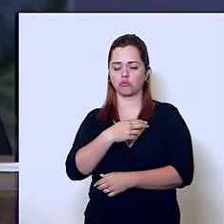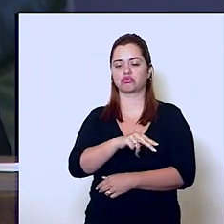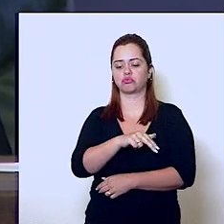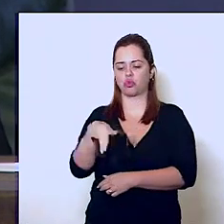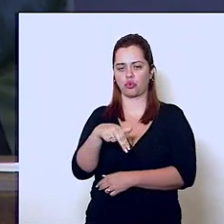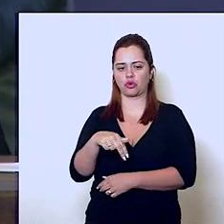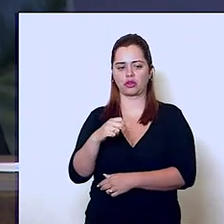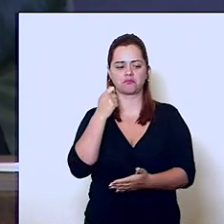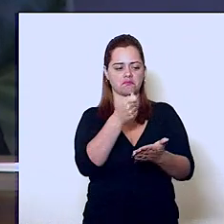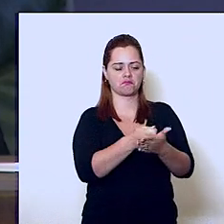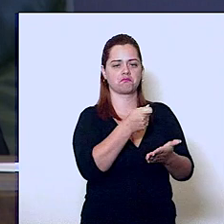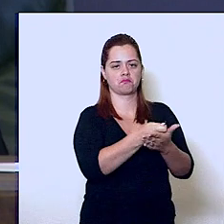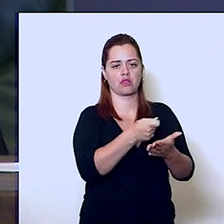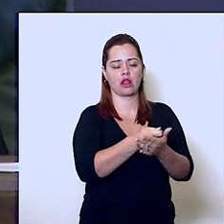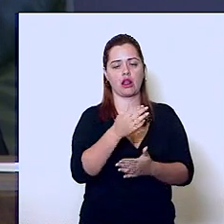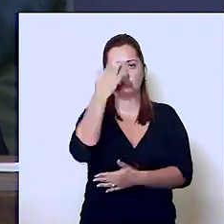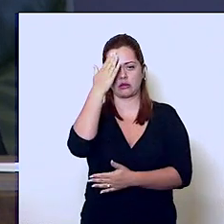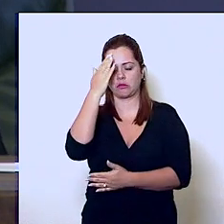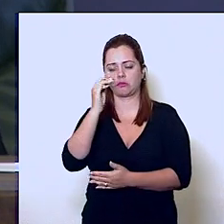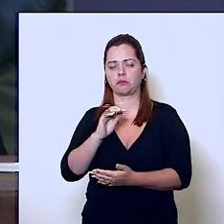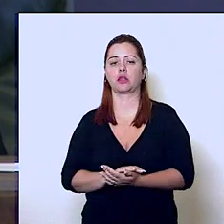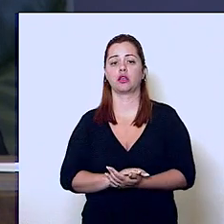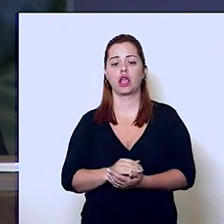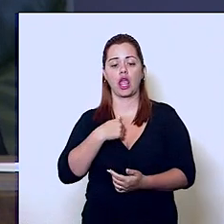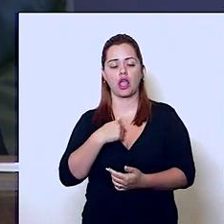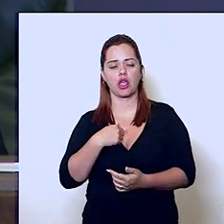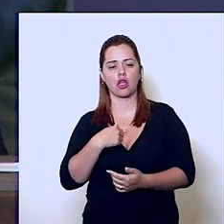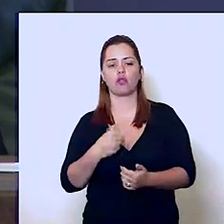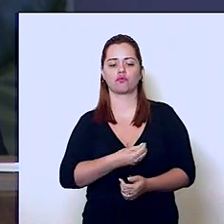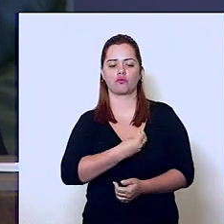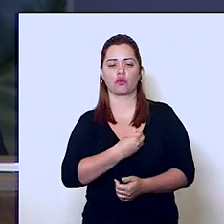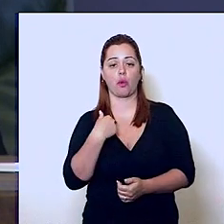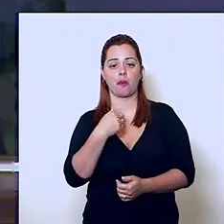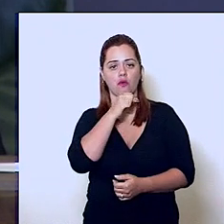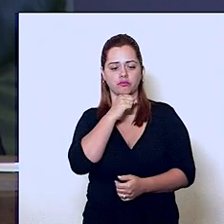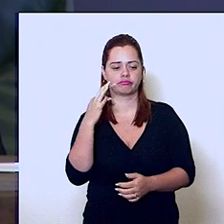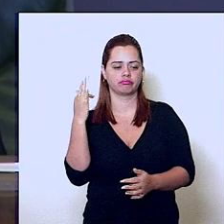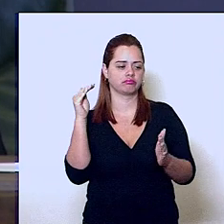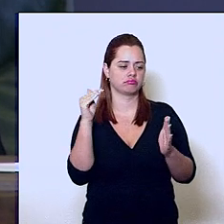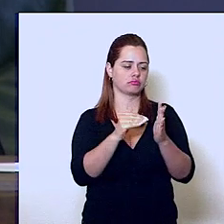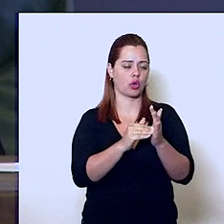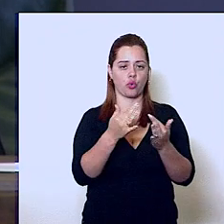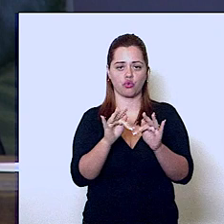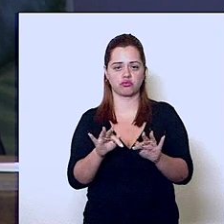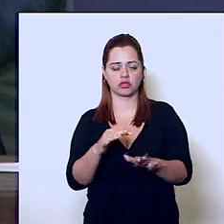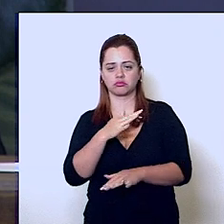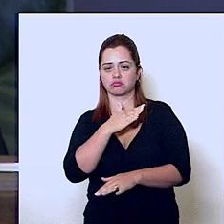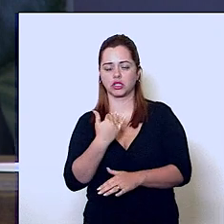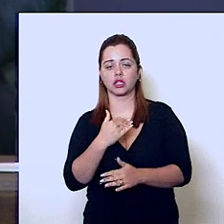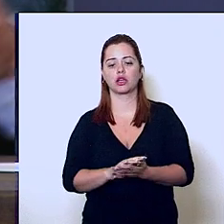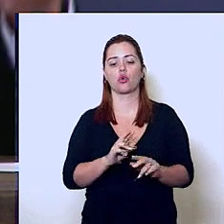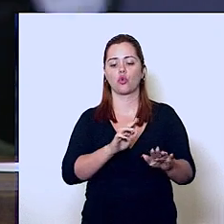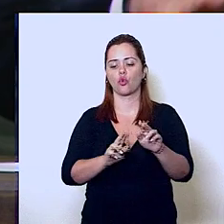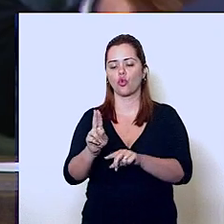sabe muito bem disso, convivi com meu avô até o final, né, cuidei dele, de minha avó Clarice, mas o embaixador Paulo de Tarso